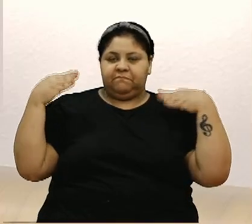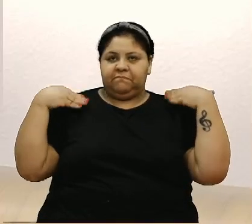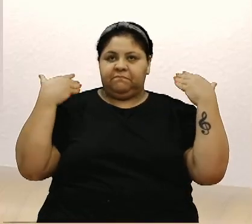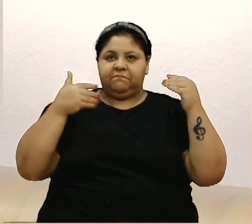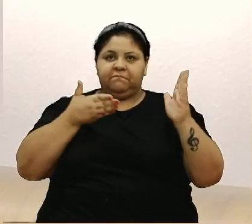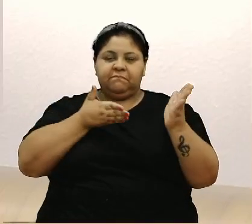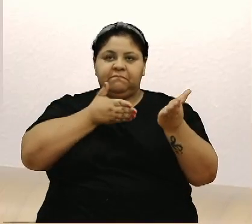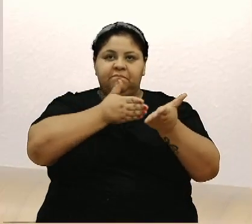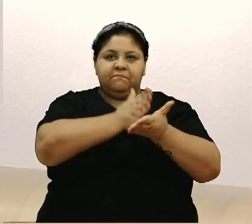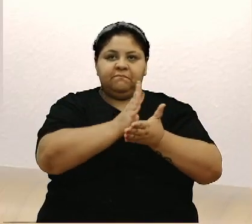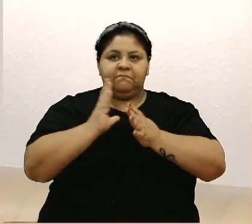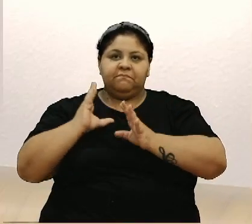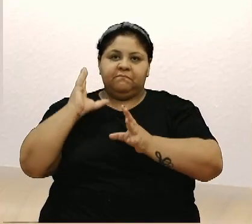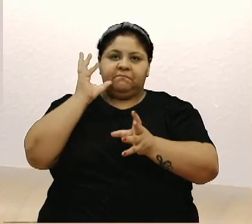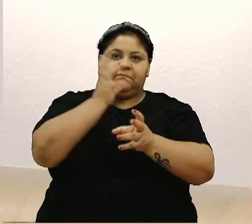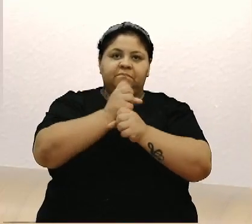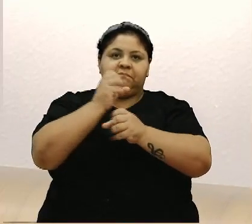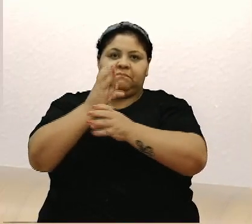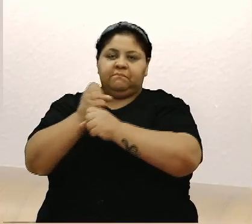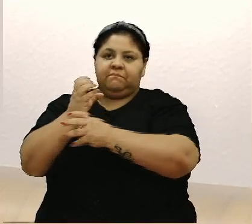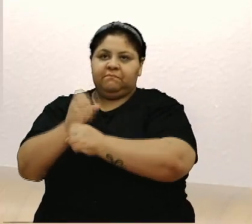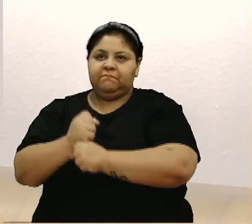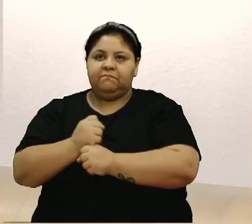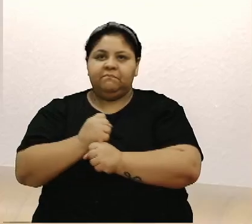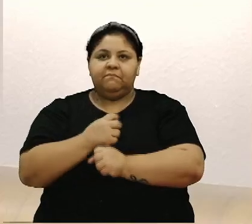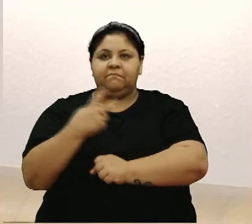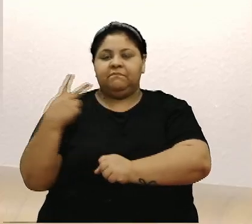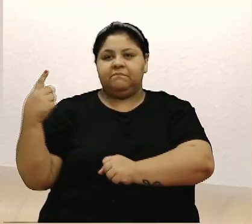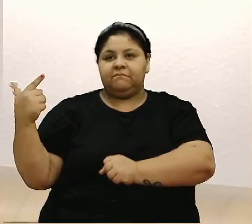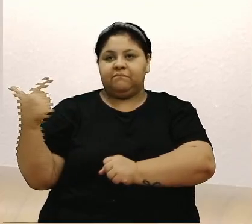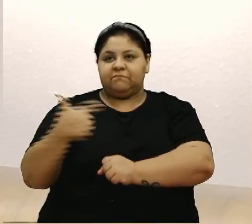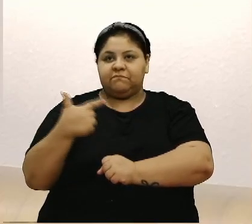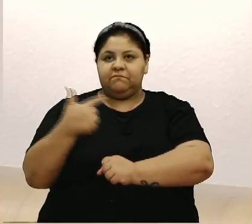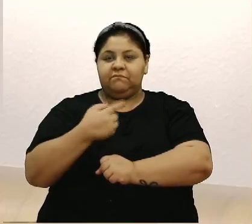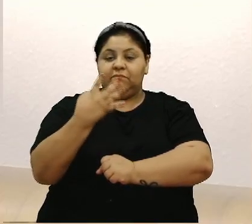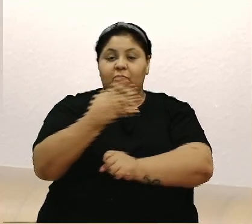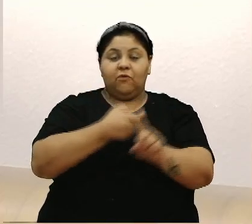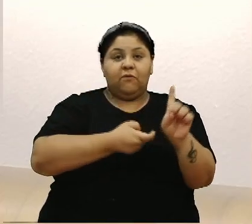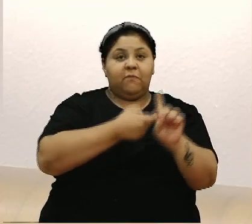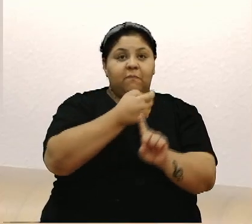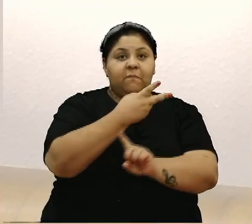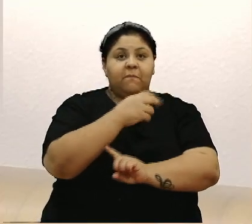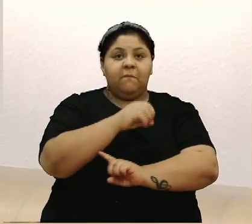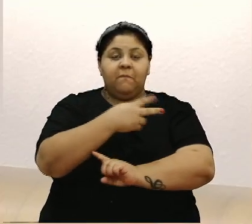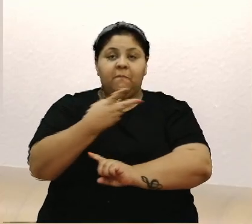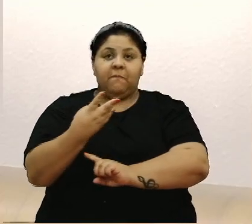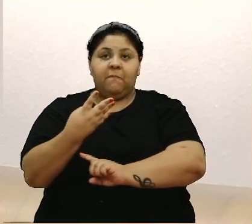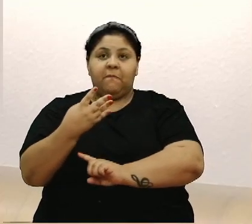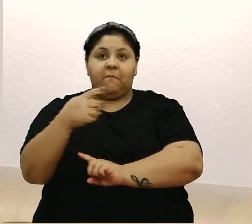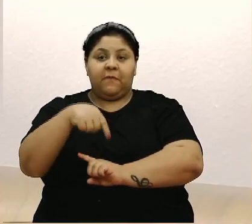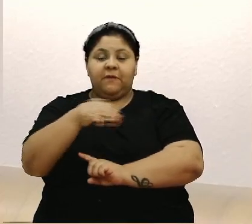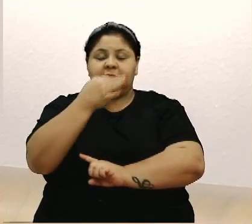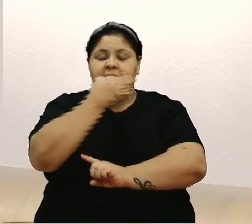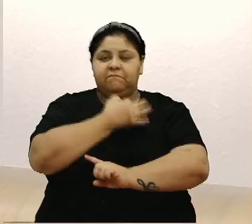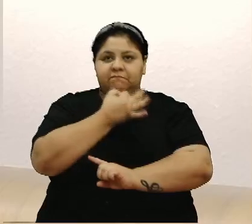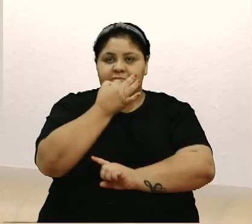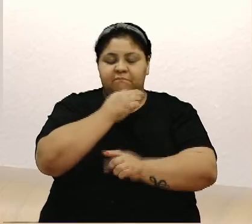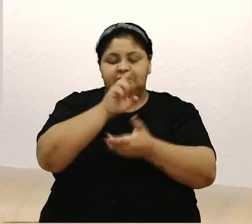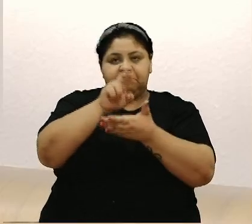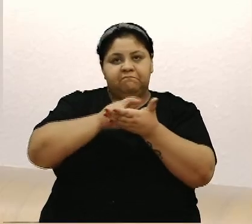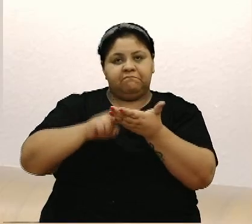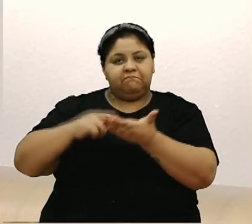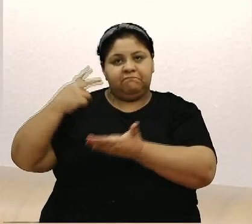a prestação de contas da gestão fiscal do segundo quadrimestre de 2024 do município de Caxias do Sul.